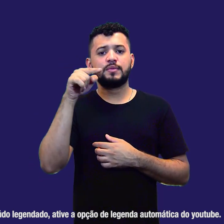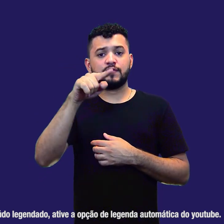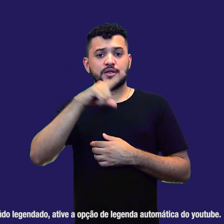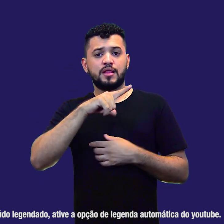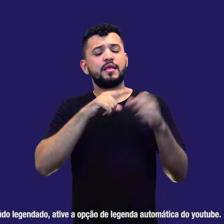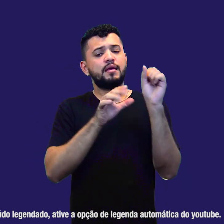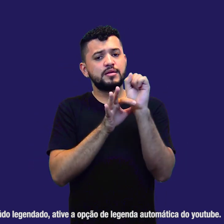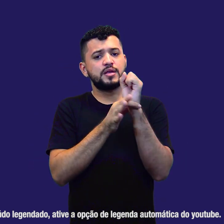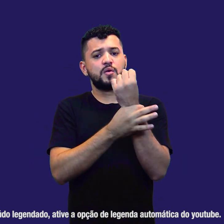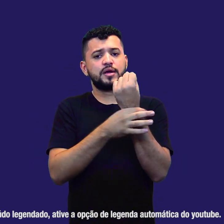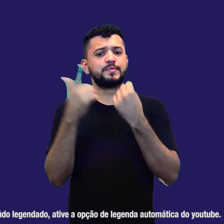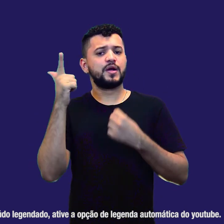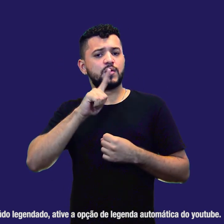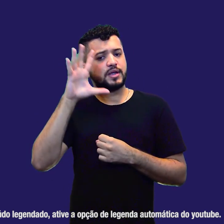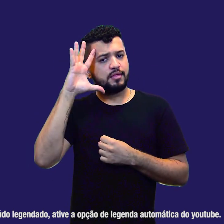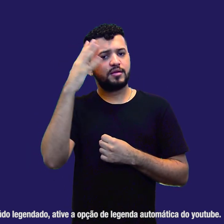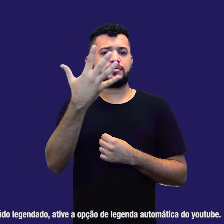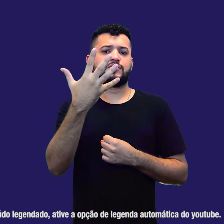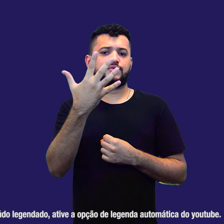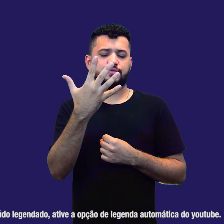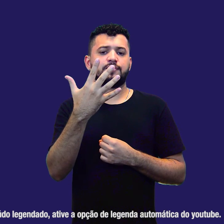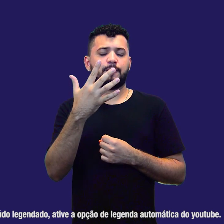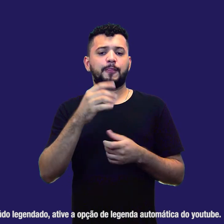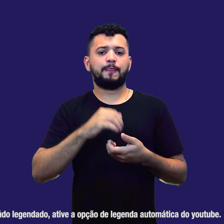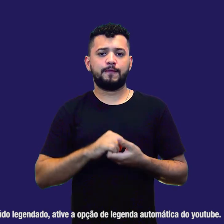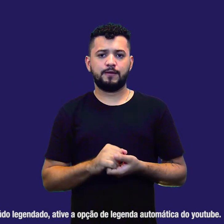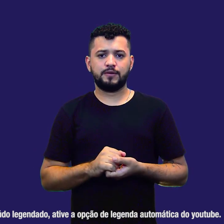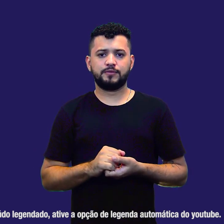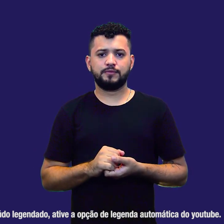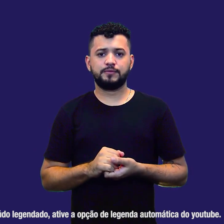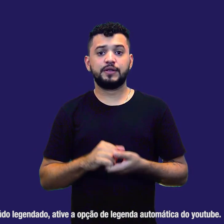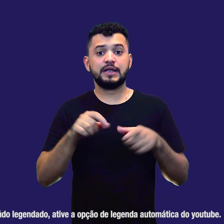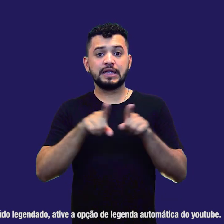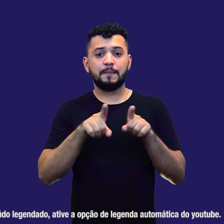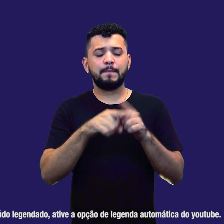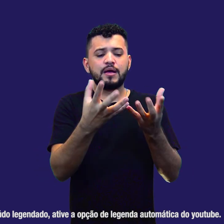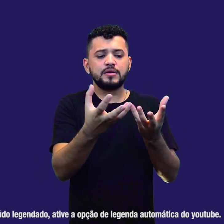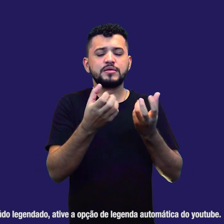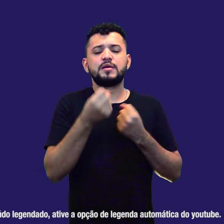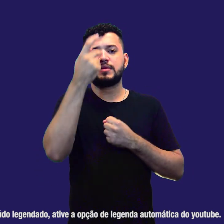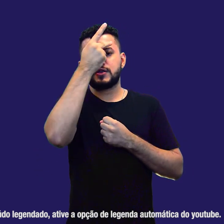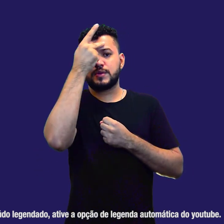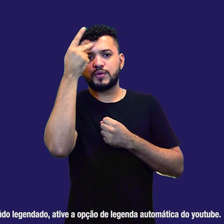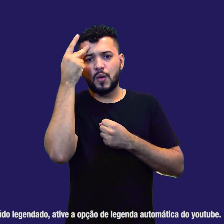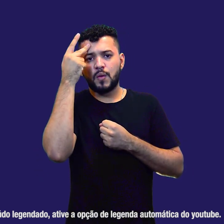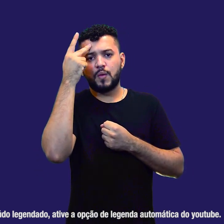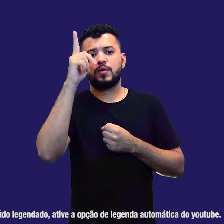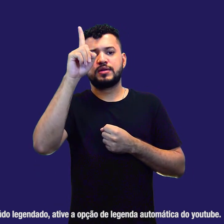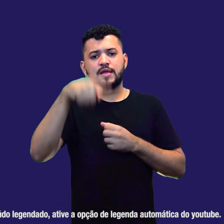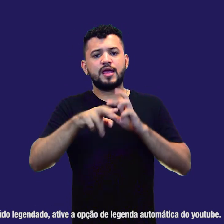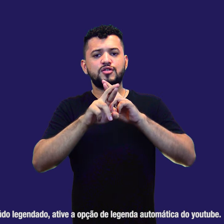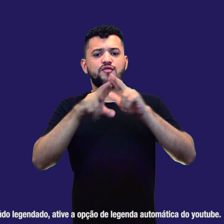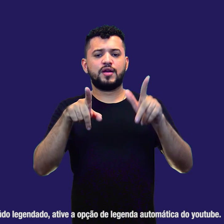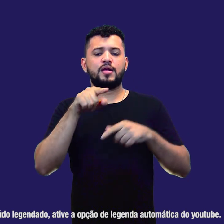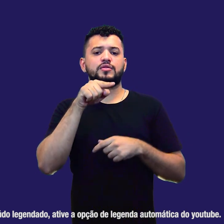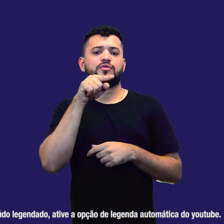tomar uma decisão, e acolham essas pessoas que são um pouco diferentes dentro